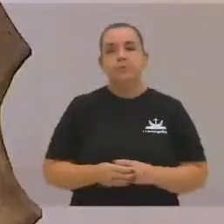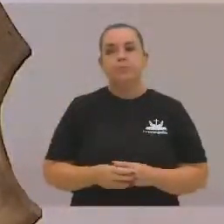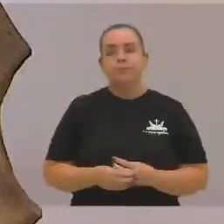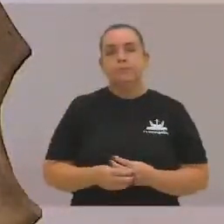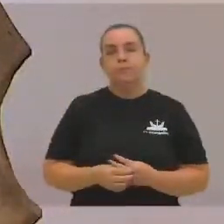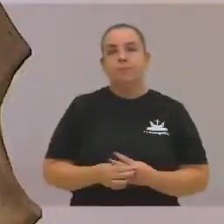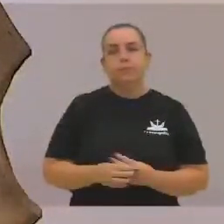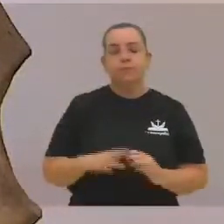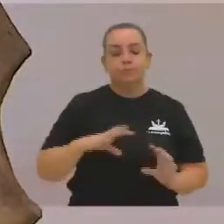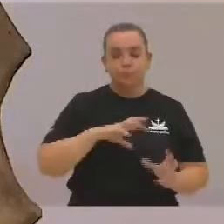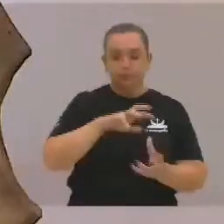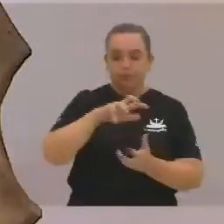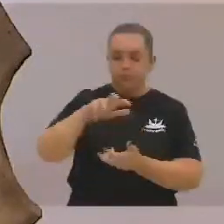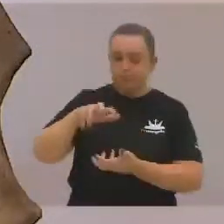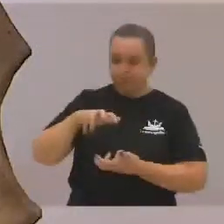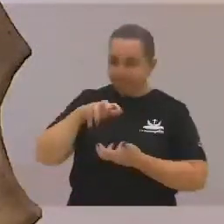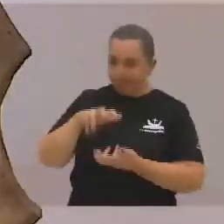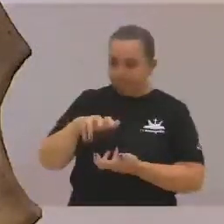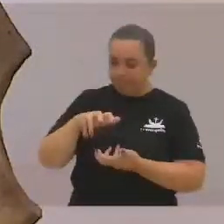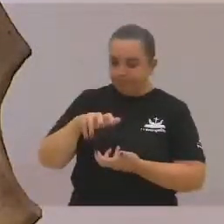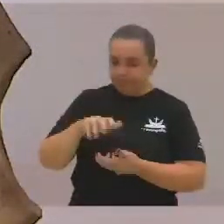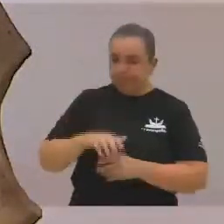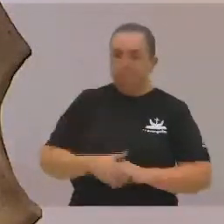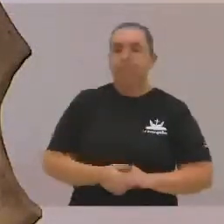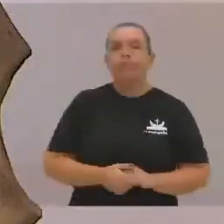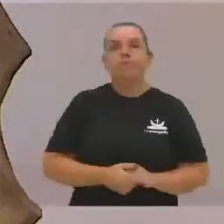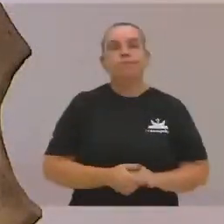o mundo inteiro.